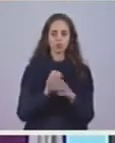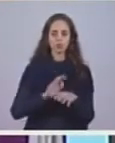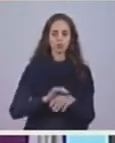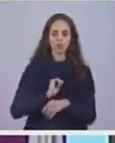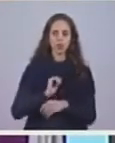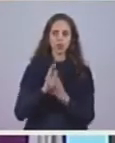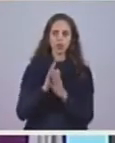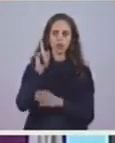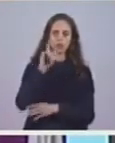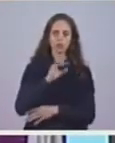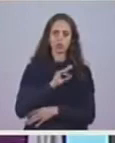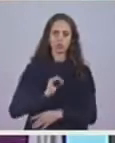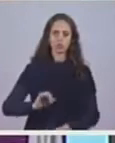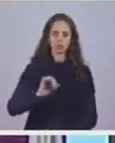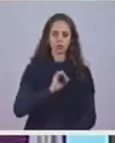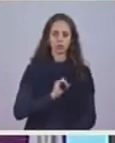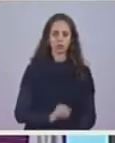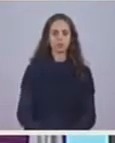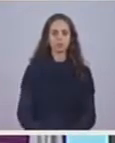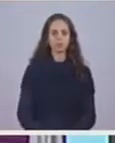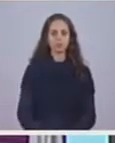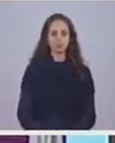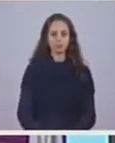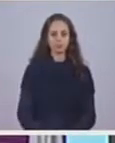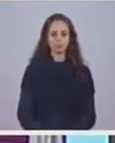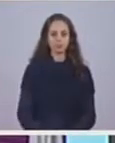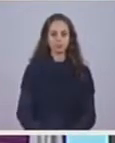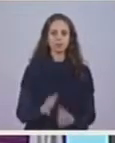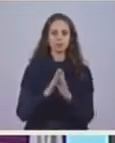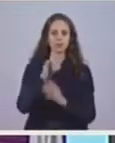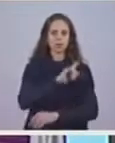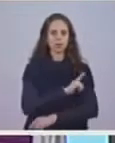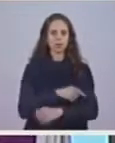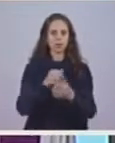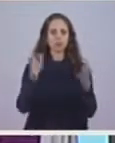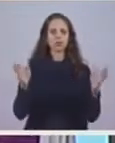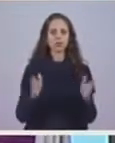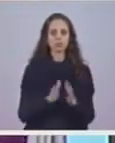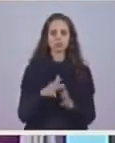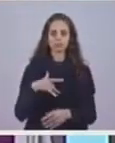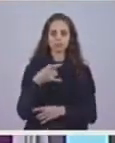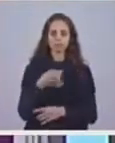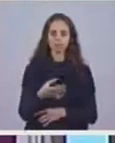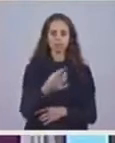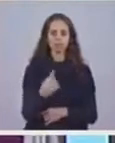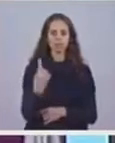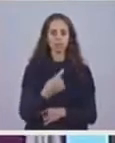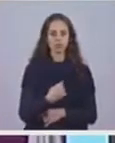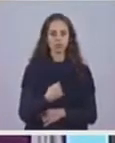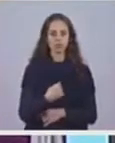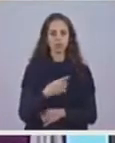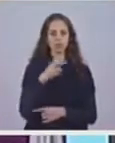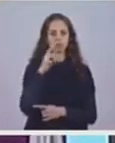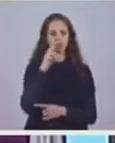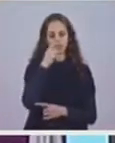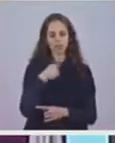por mim a Deus nosso Senhor. Deus Todo-Poderoso, tenha compaixão de nós,